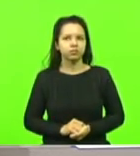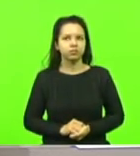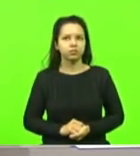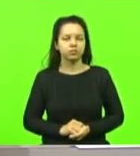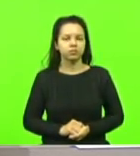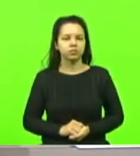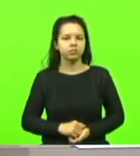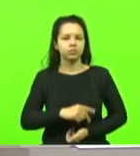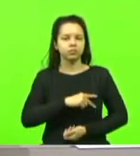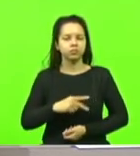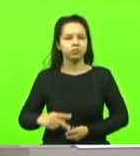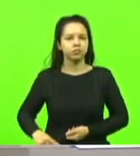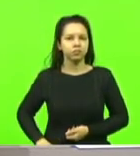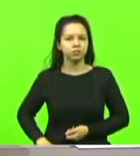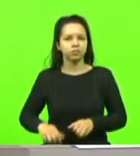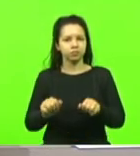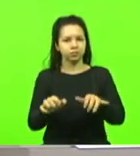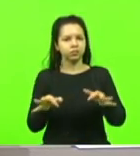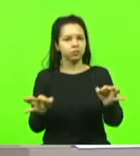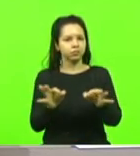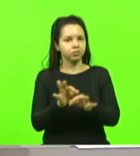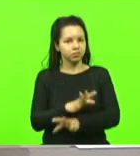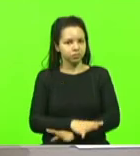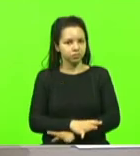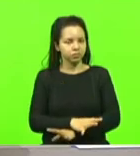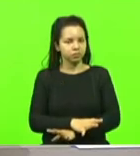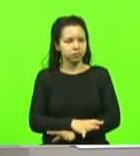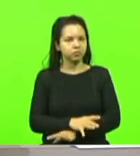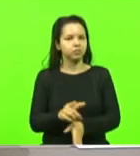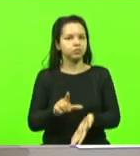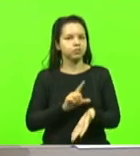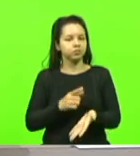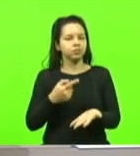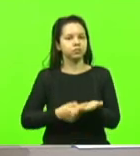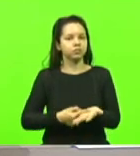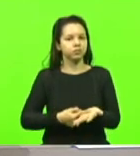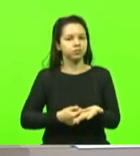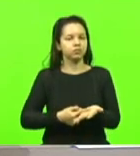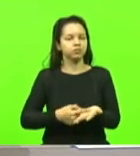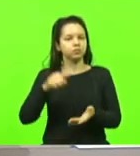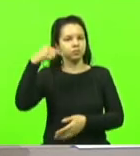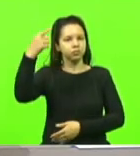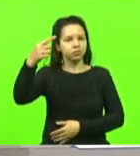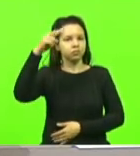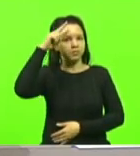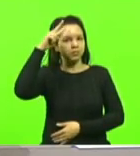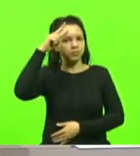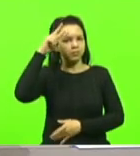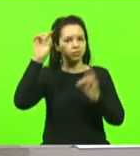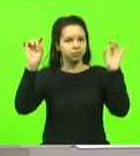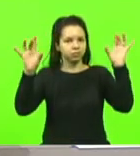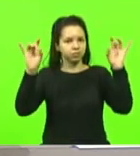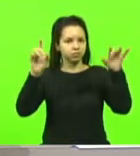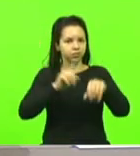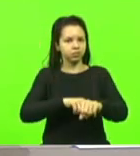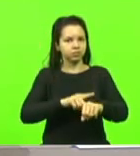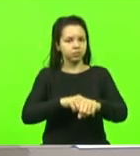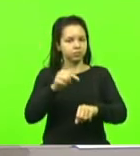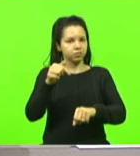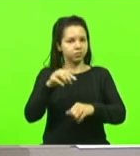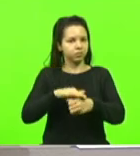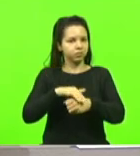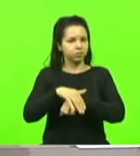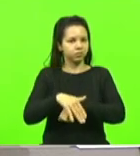esta presidência, antes de encerrar a sessão, convoca outra especial para segunda-feira, às 19 horas,